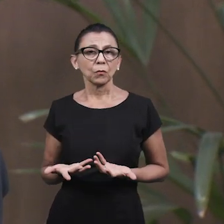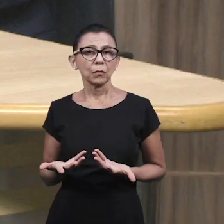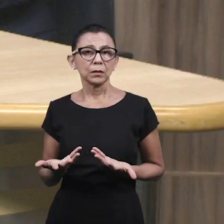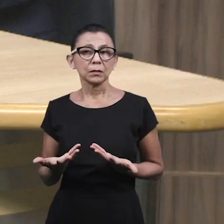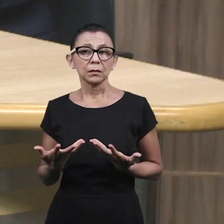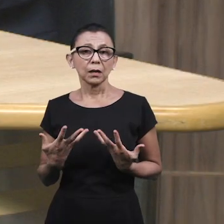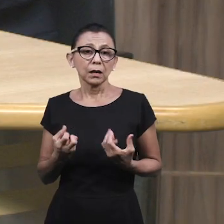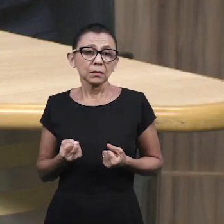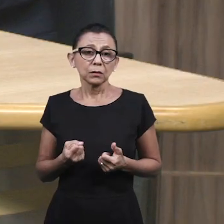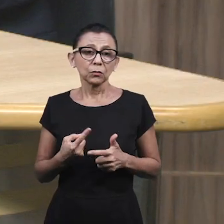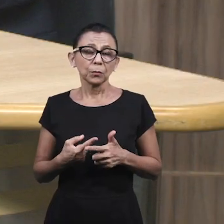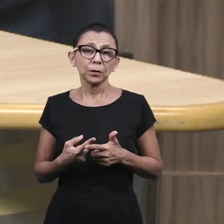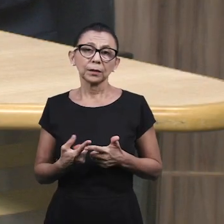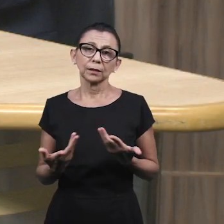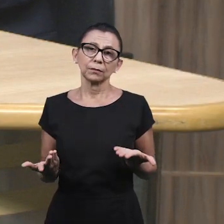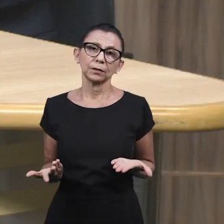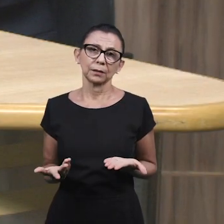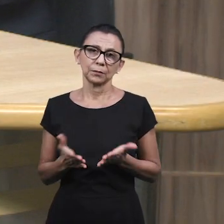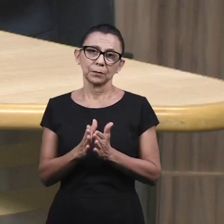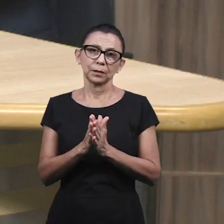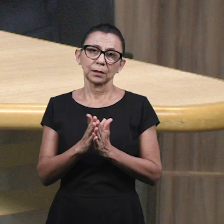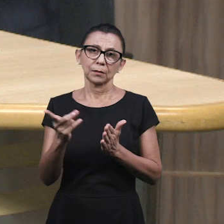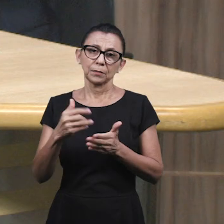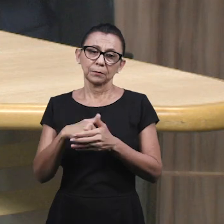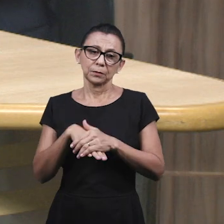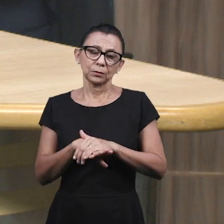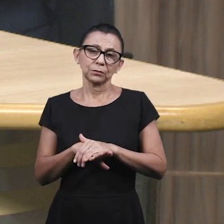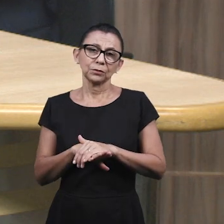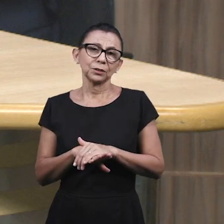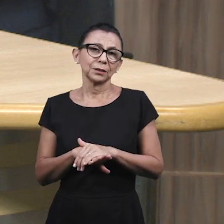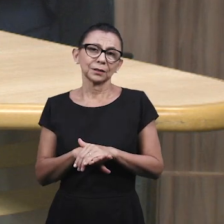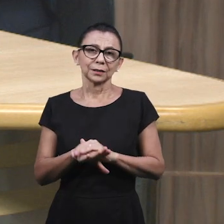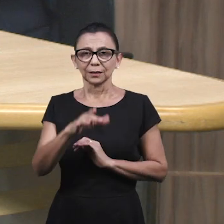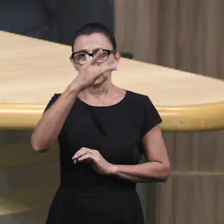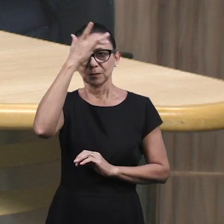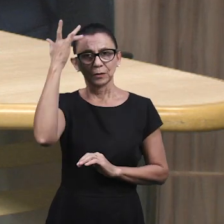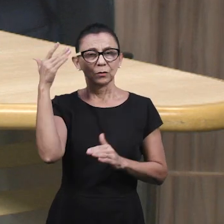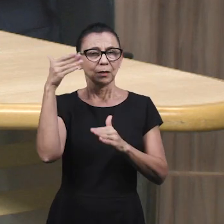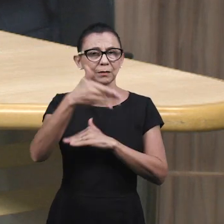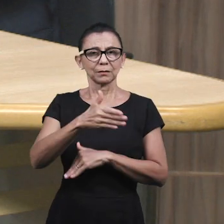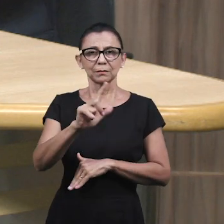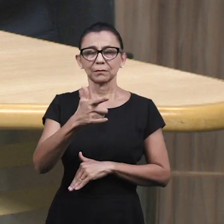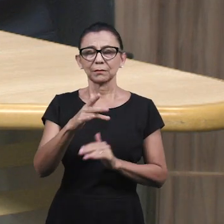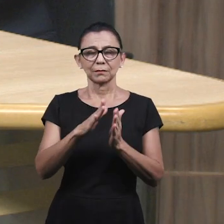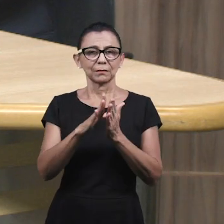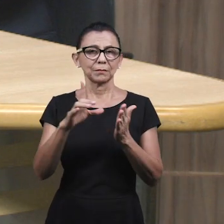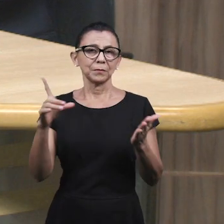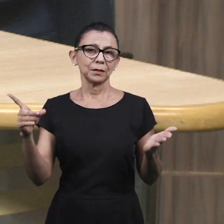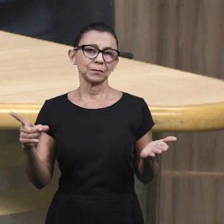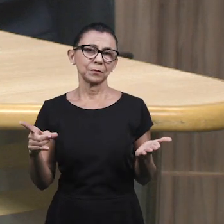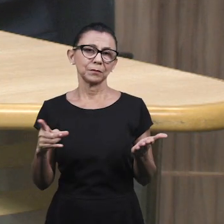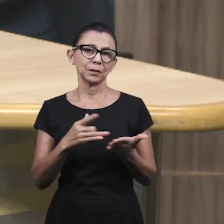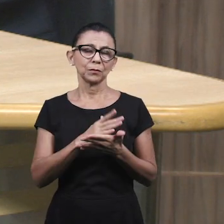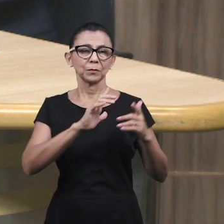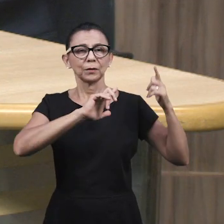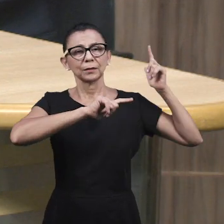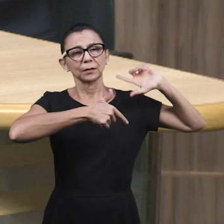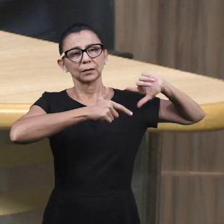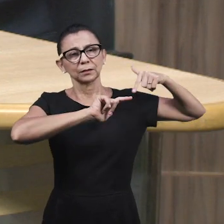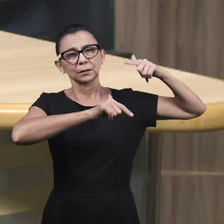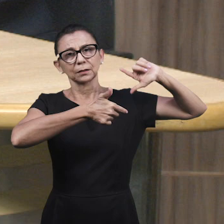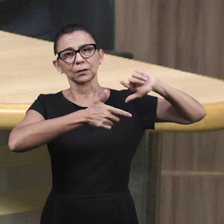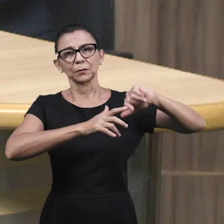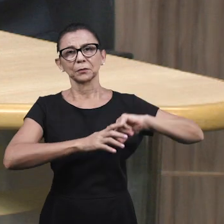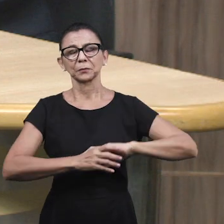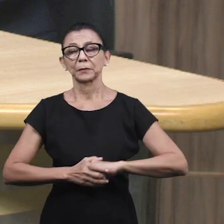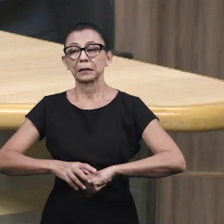E aí se construiu toda uma tradição. Toda uma tradição religiosa em cima. Disso. Exatamente, em cima disso. Muito bem, nosso tempo também